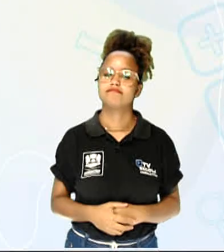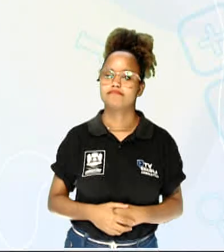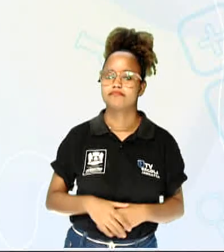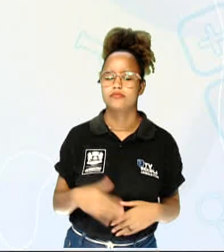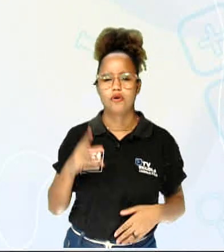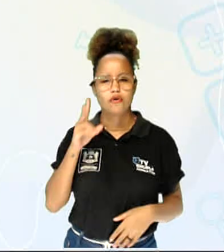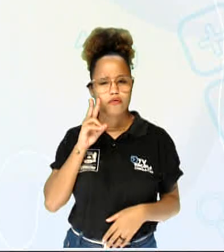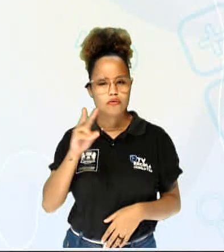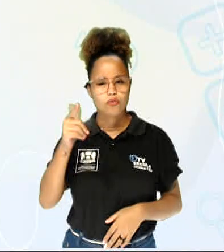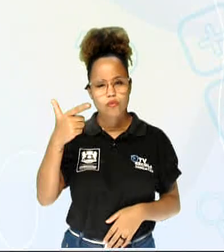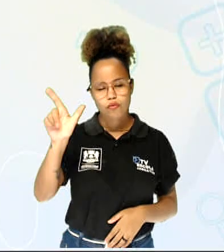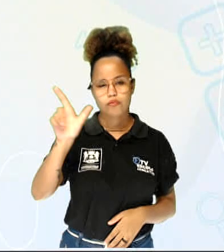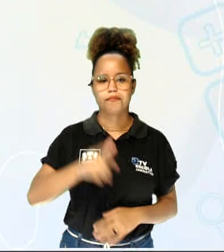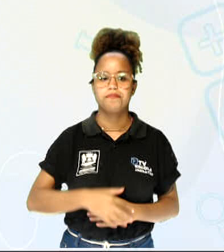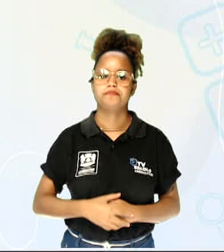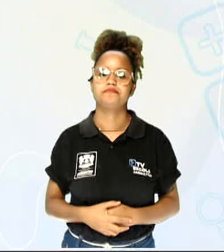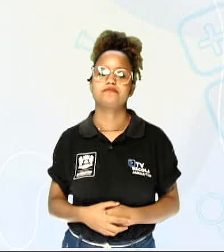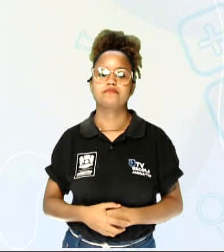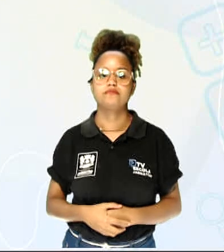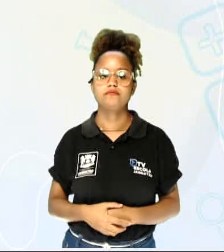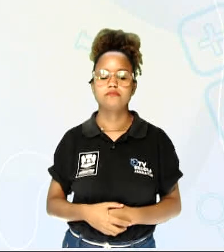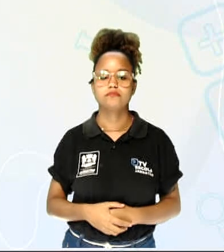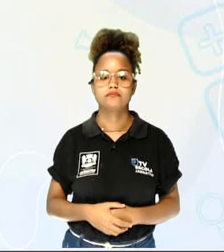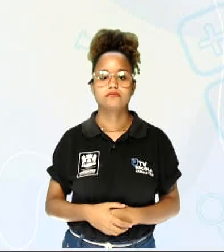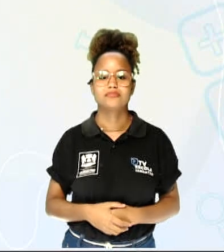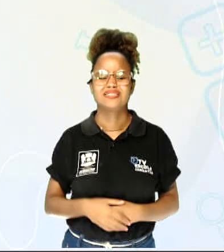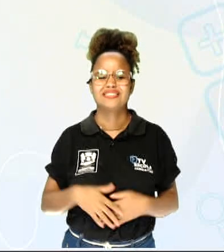ver a próxima imagem.